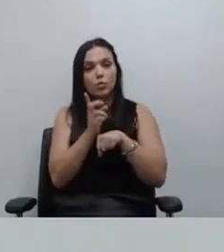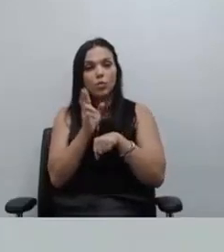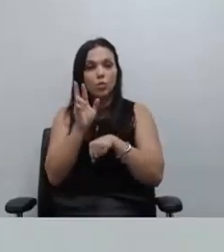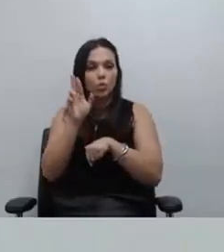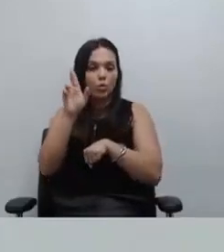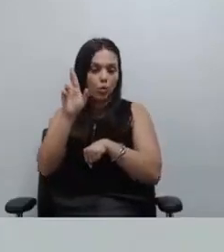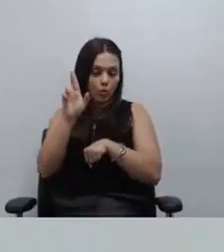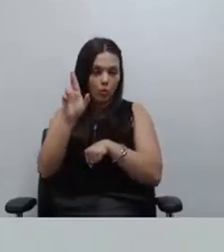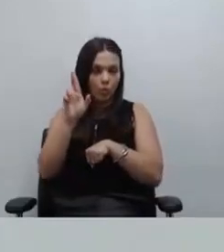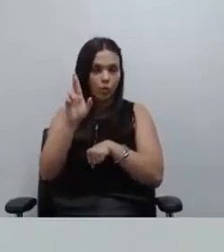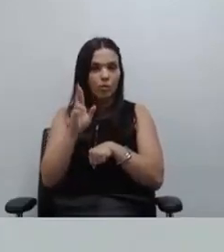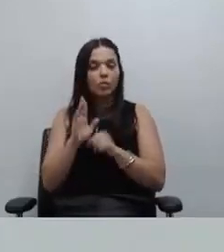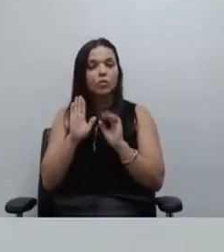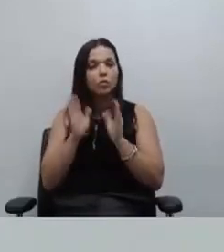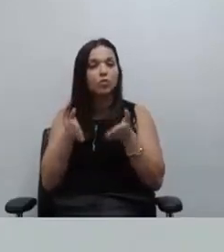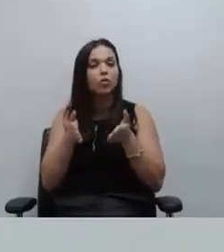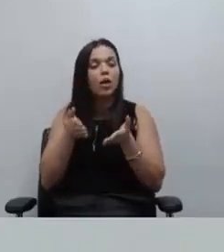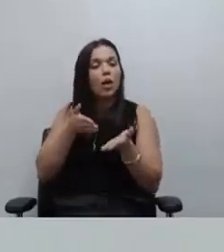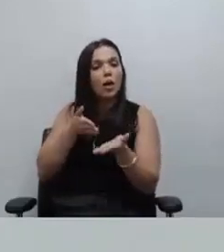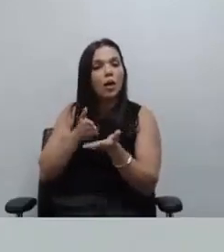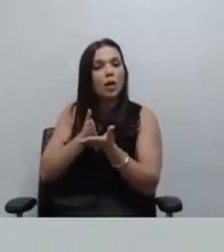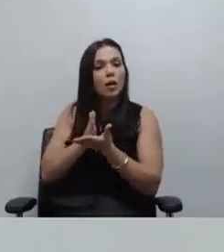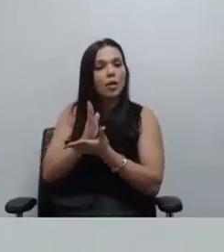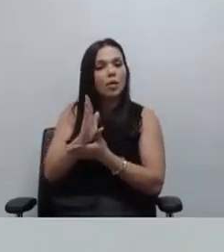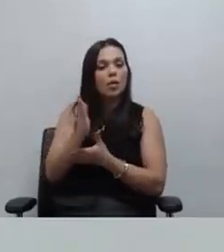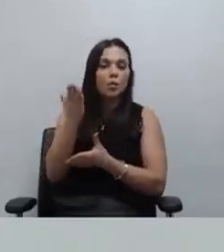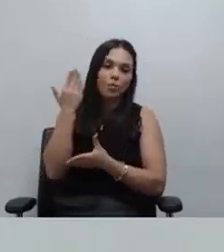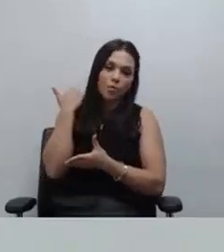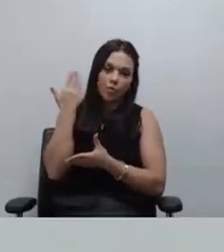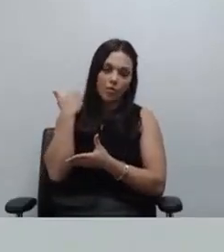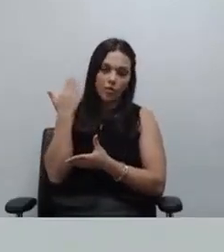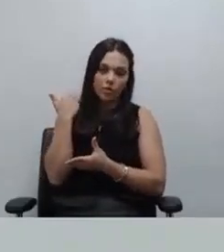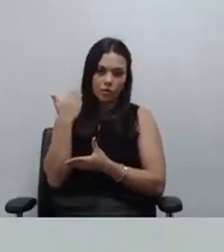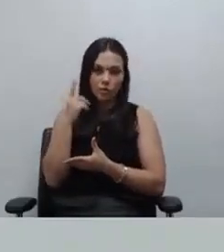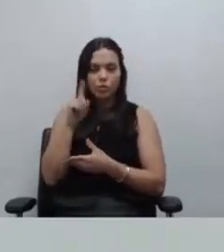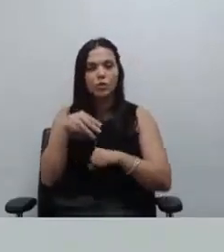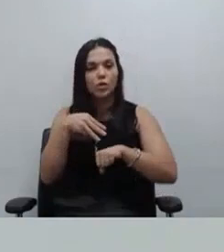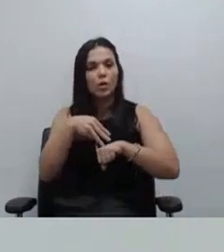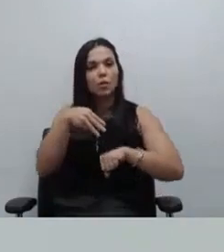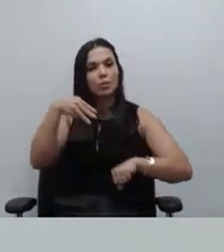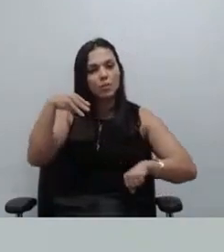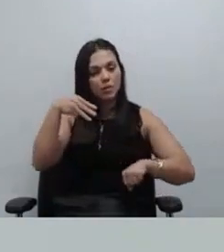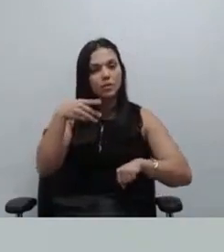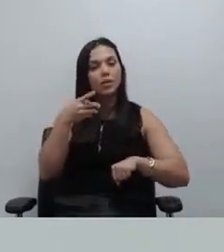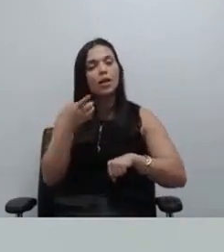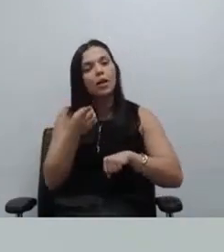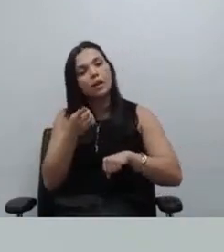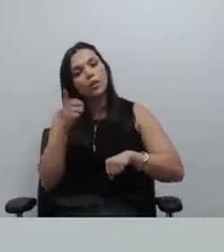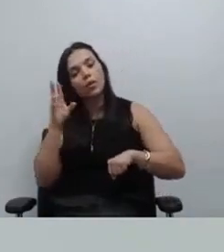né? Aquele que a gente aprovou recentemente, para o mestrado 30 dias, para a elaboração da tese de doutorado também